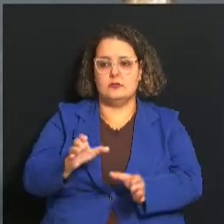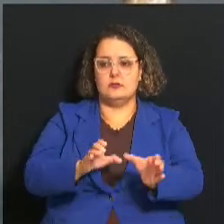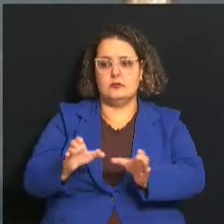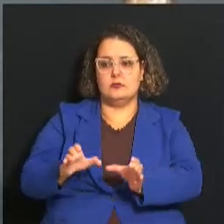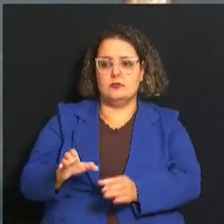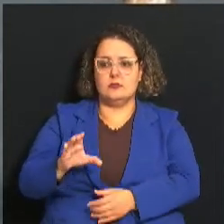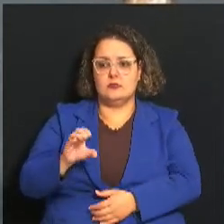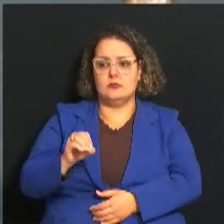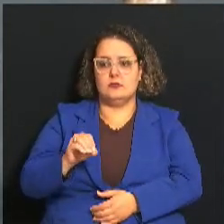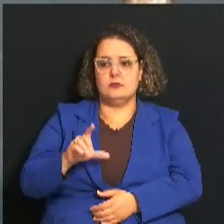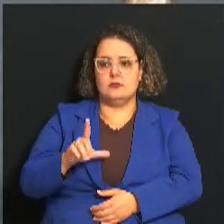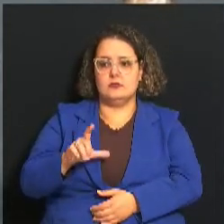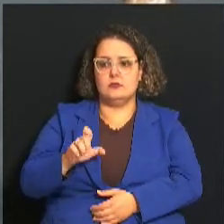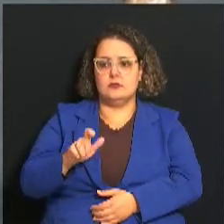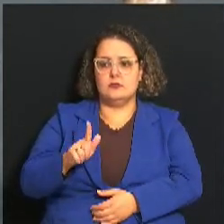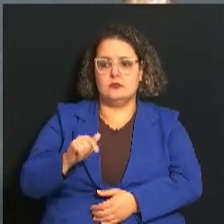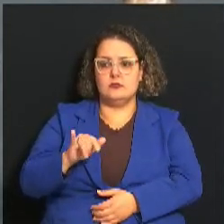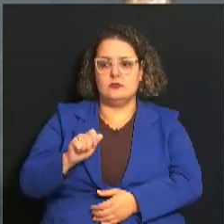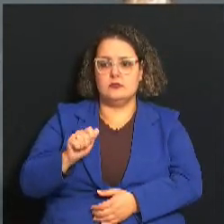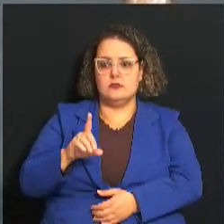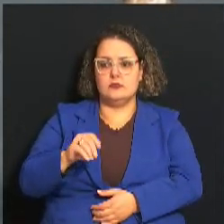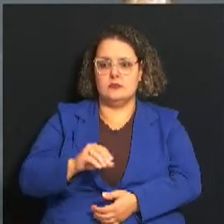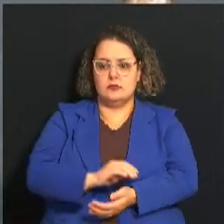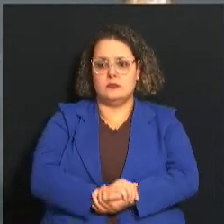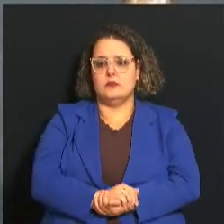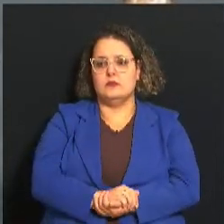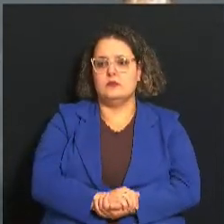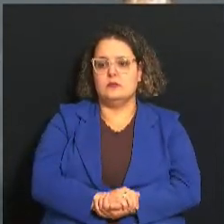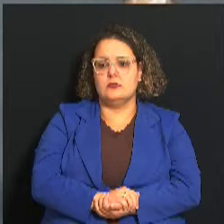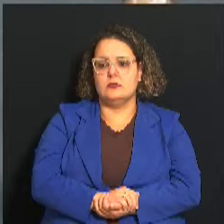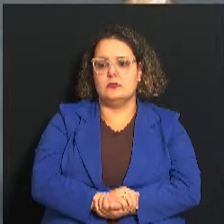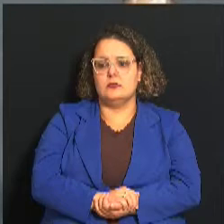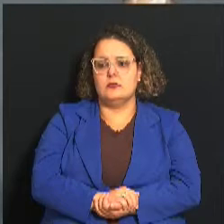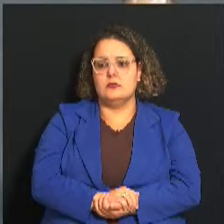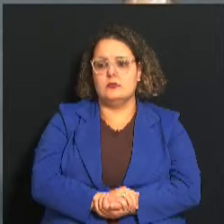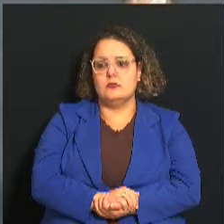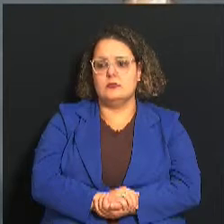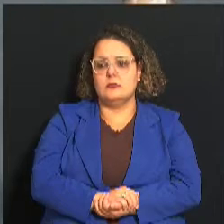do colegiado, né? Vou substituir direção por coordenação.